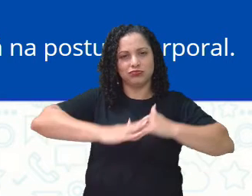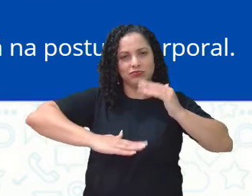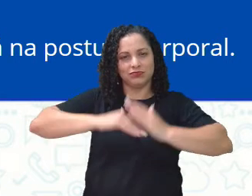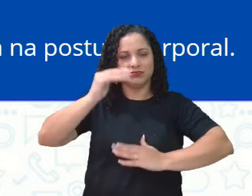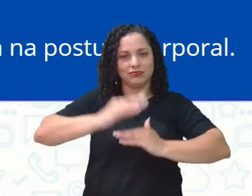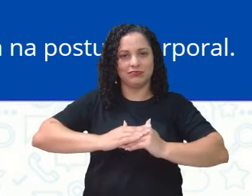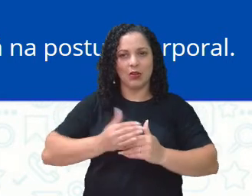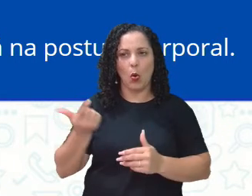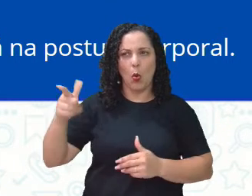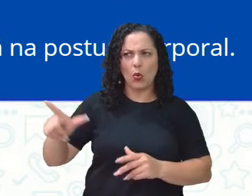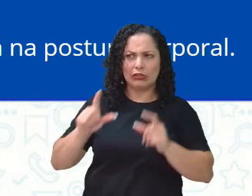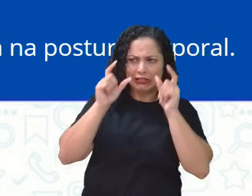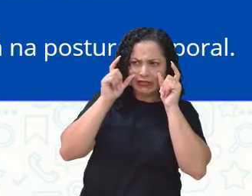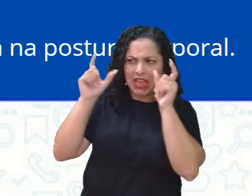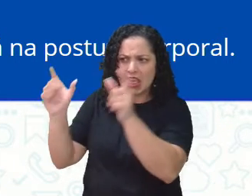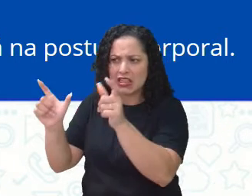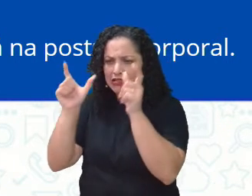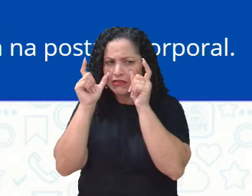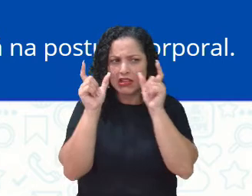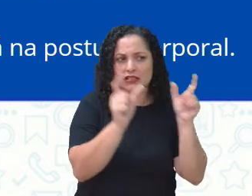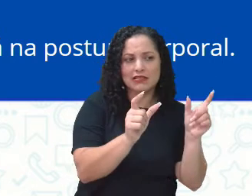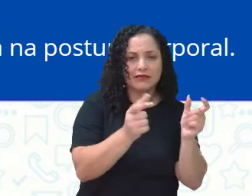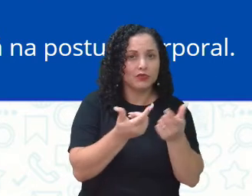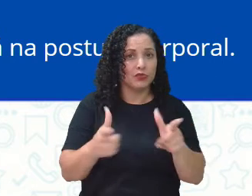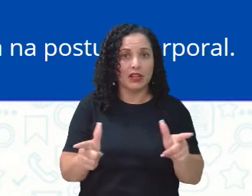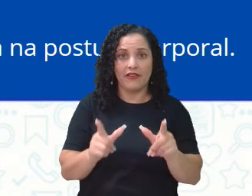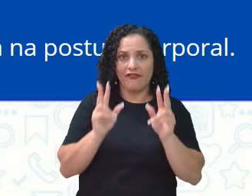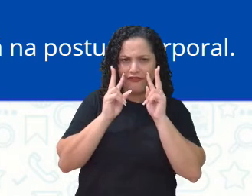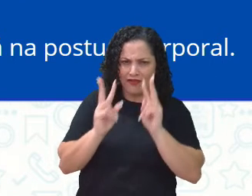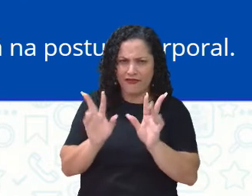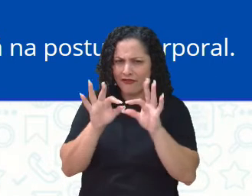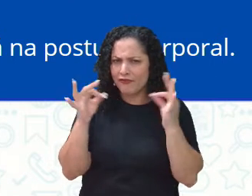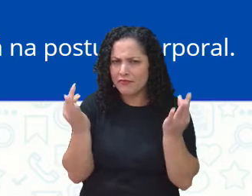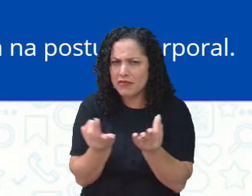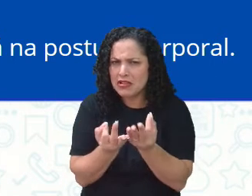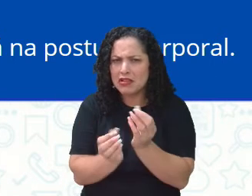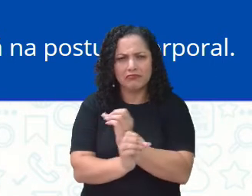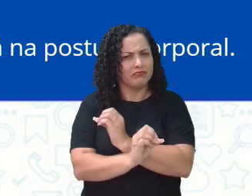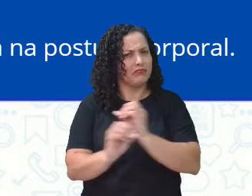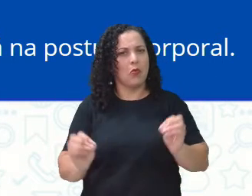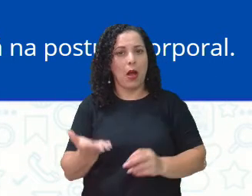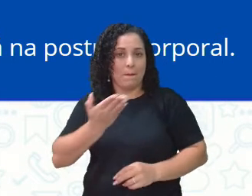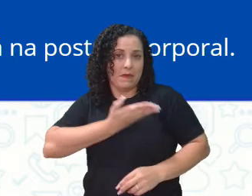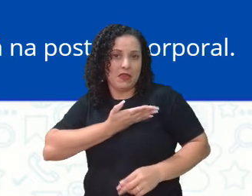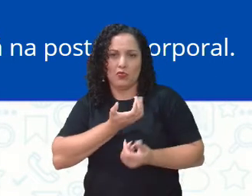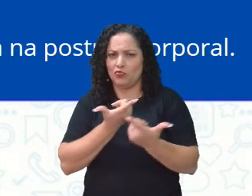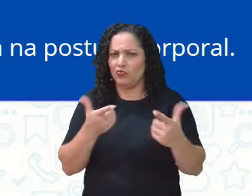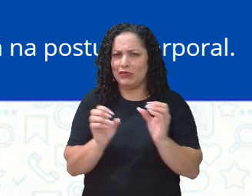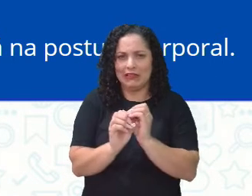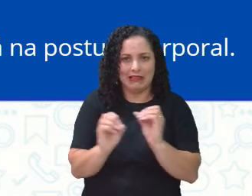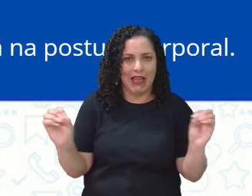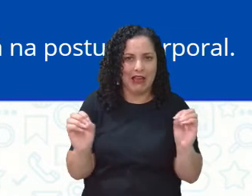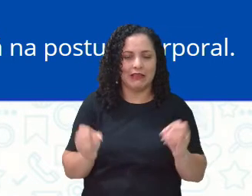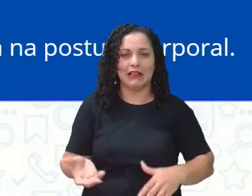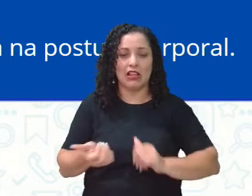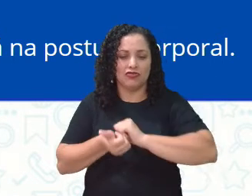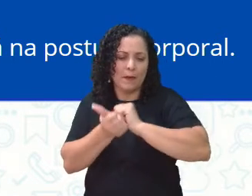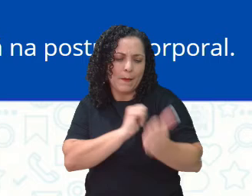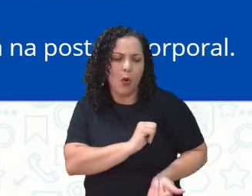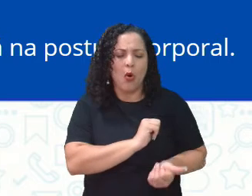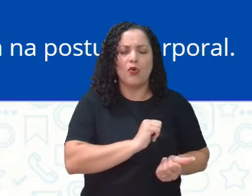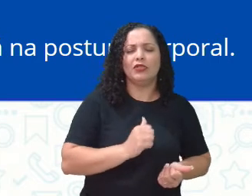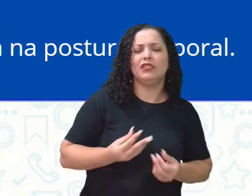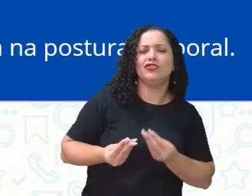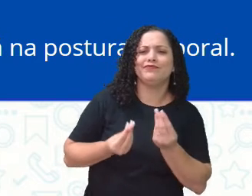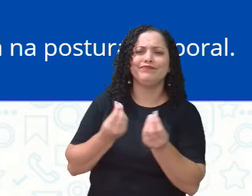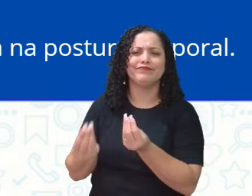mostrado pela narrativa. A gente não tem a família do carteiro, a gente não tem os amigos, a gente não tem os esportes, o gosto,